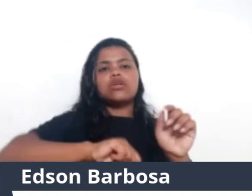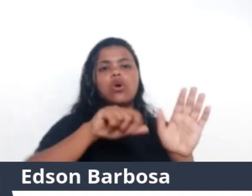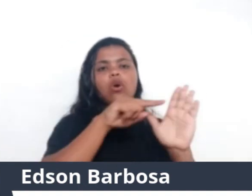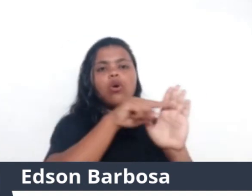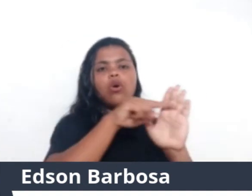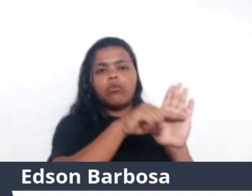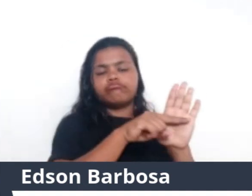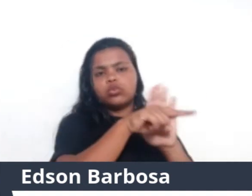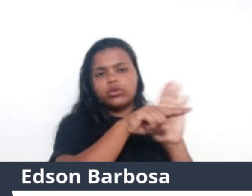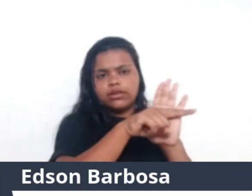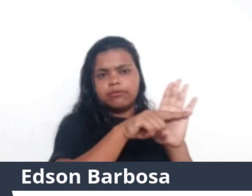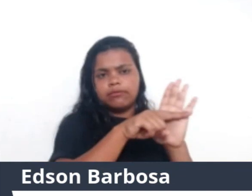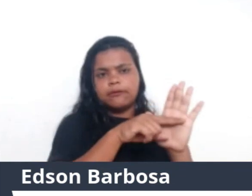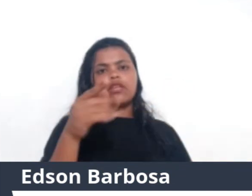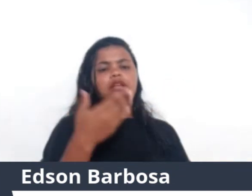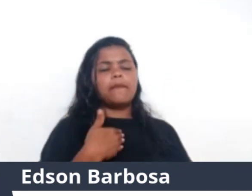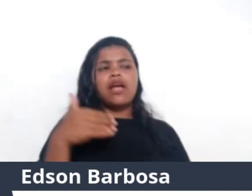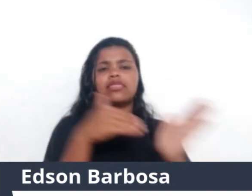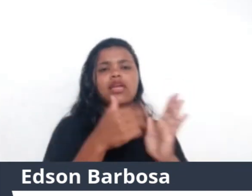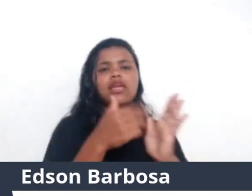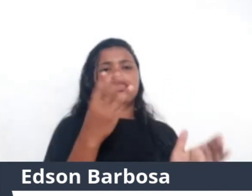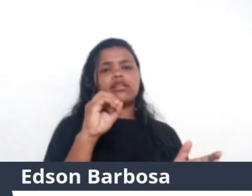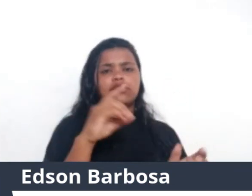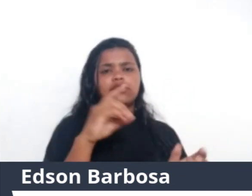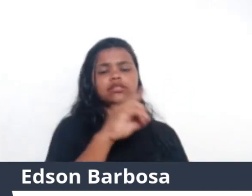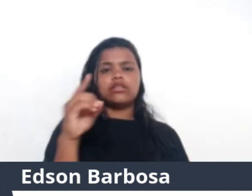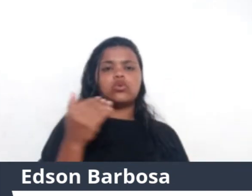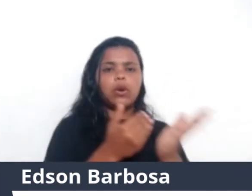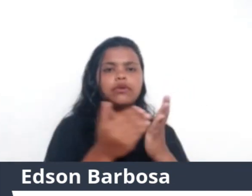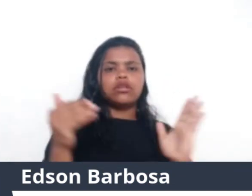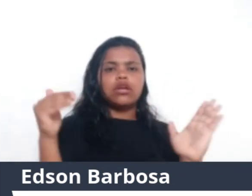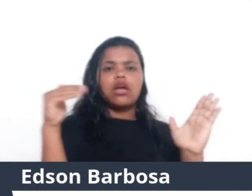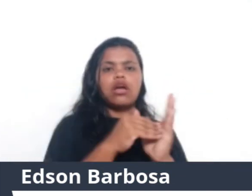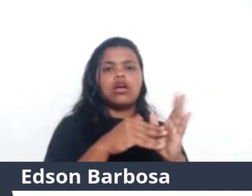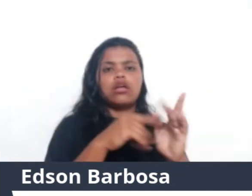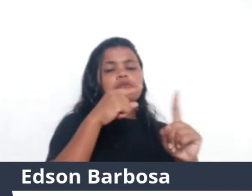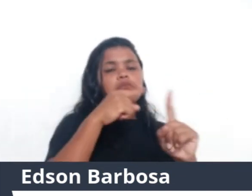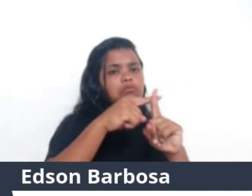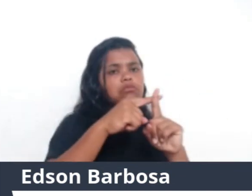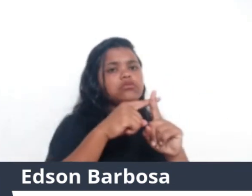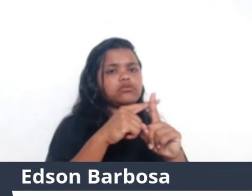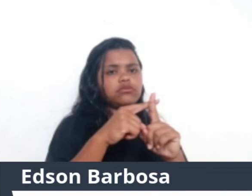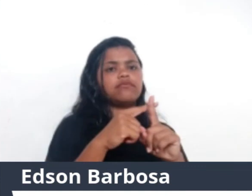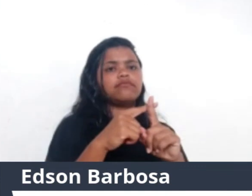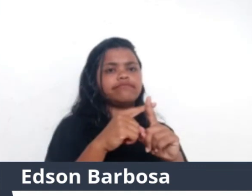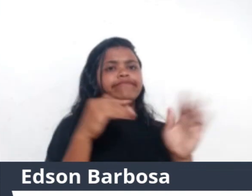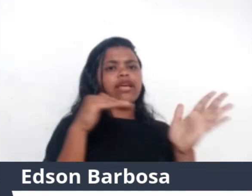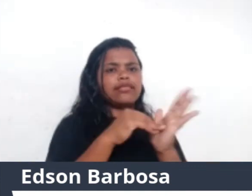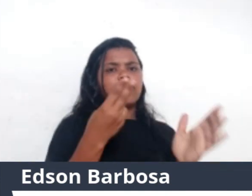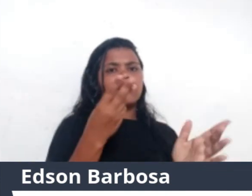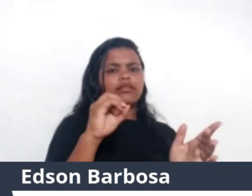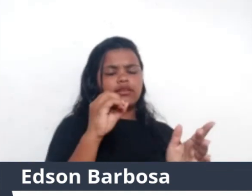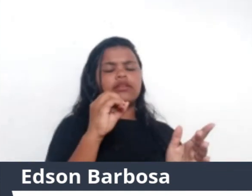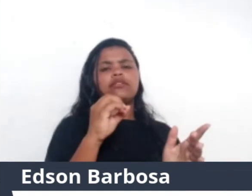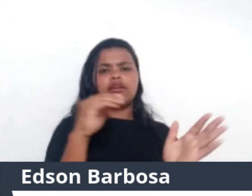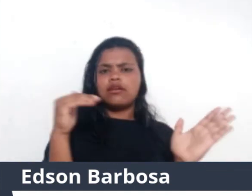esse colega, ele ficou até 30 dias depois do início dos sintomas dele, ainda dando positivo no exame. A gente viu como se fosse uma curva mesmo, né? Ele